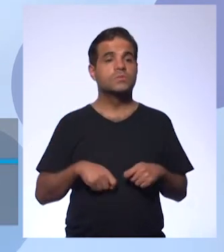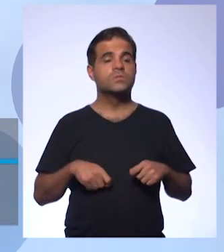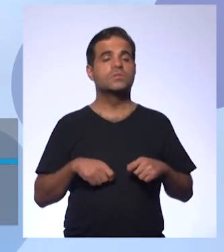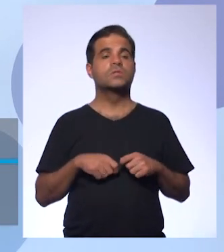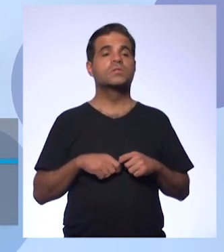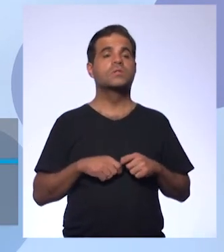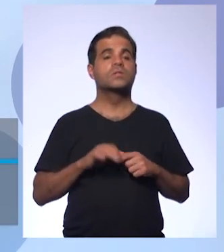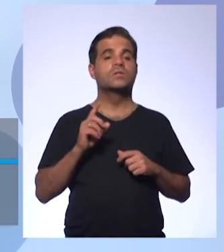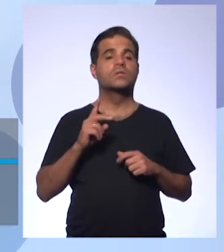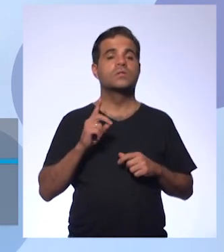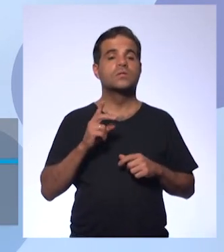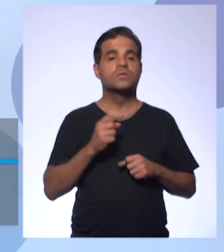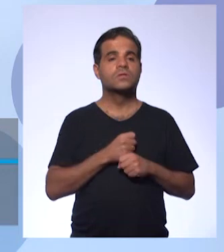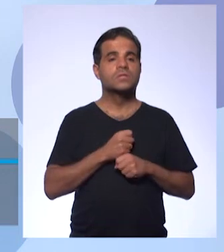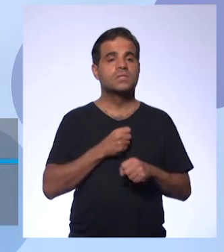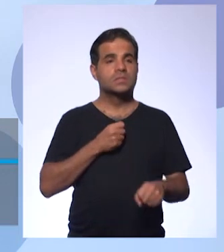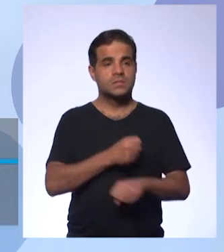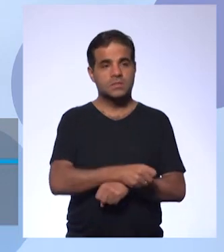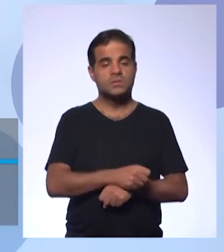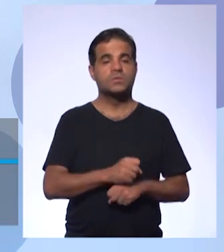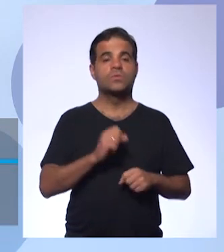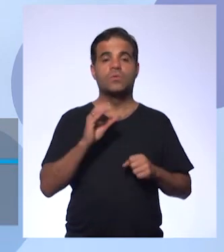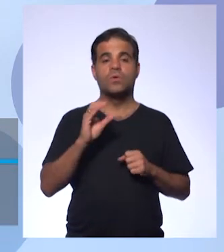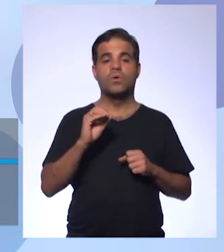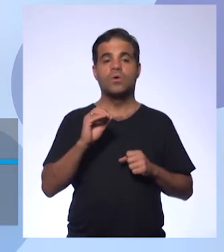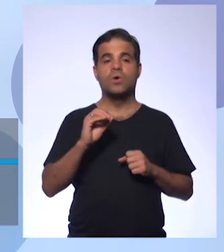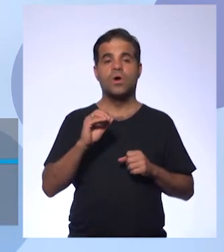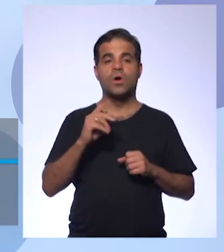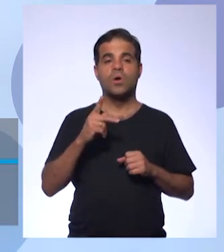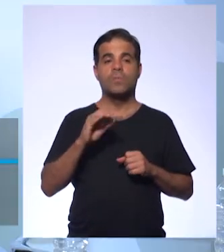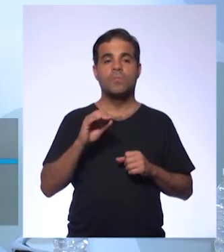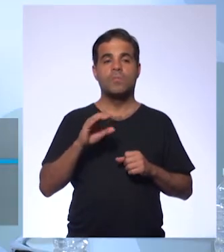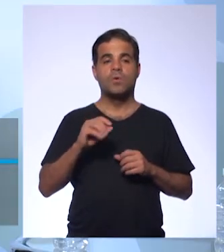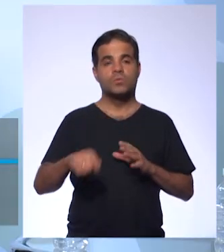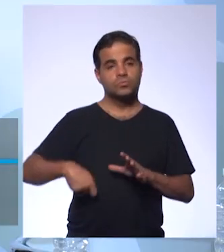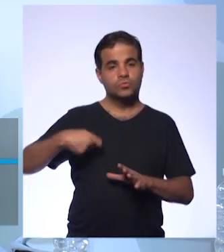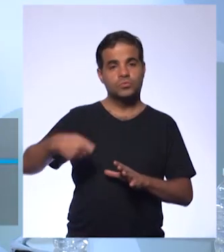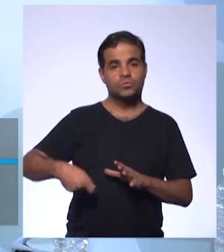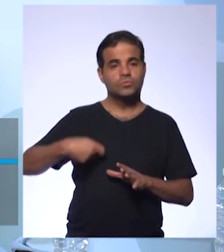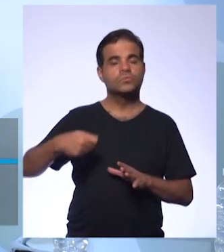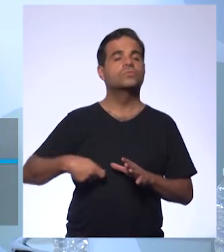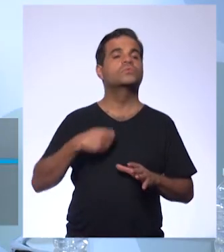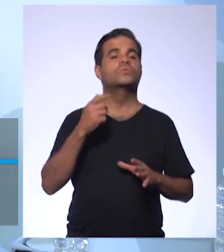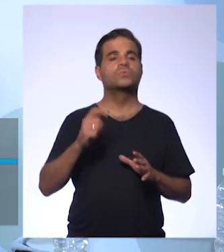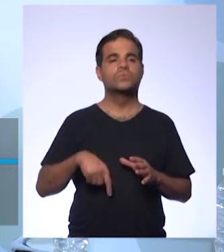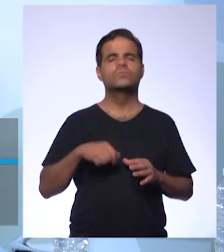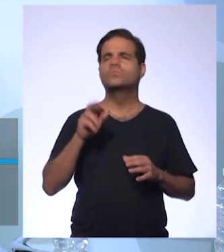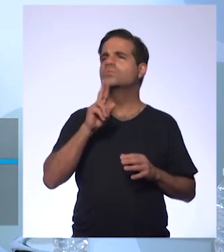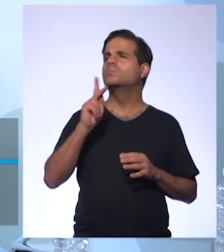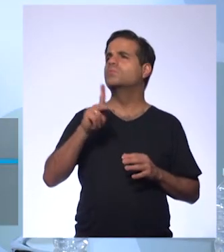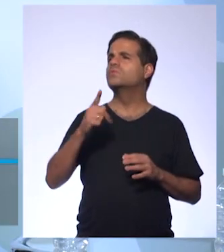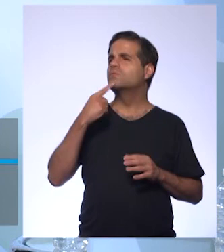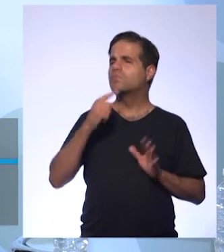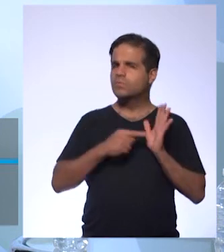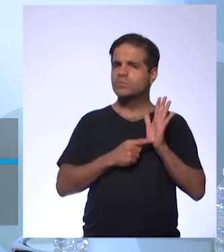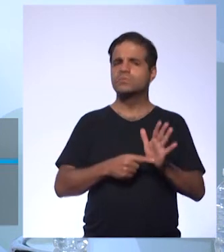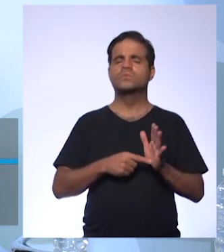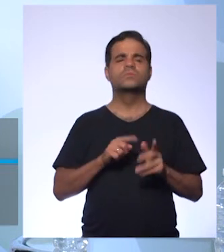Babette, 12 Anos de Escravidão, O Poço. O Poço, a professora também indicou, agora esqueci o nome da professora. A